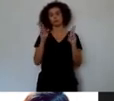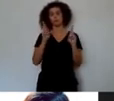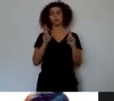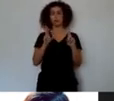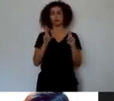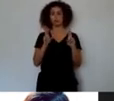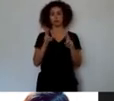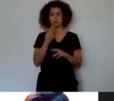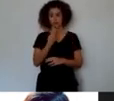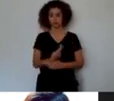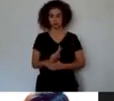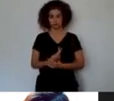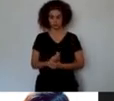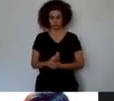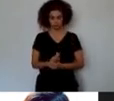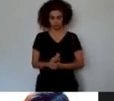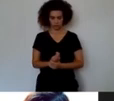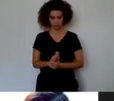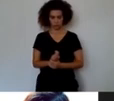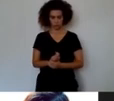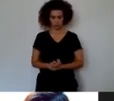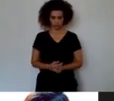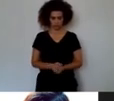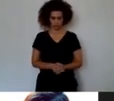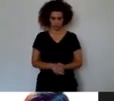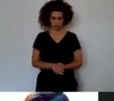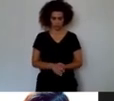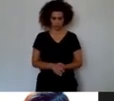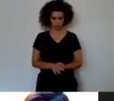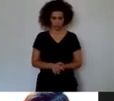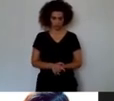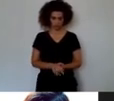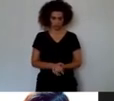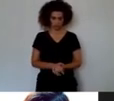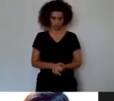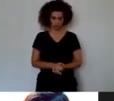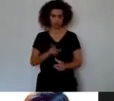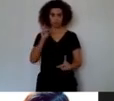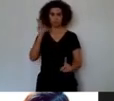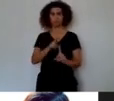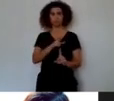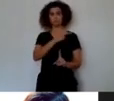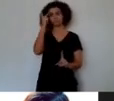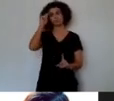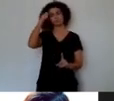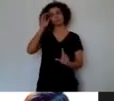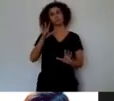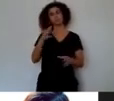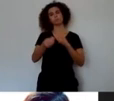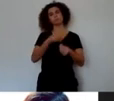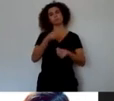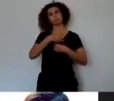Alessandra e mais 3 na sala, poder, inclusive, né, representar pessoas negras ali, mas e como é que eles se sentem a